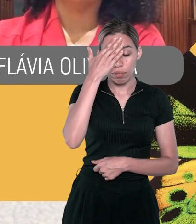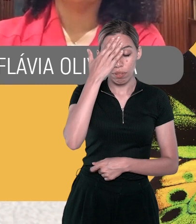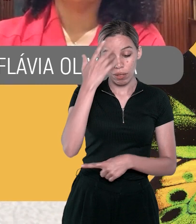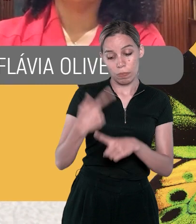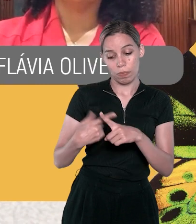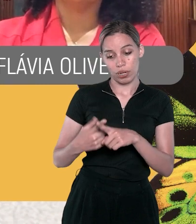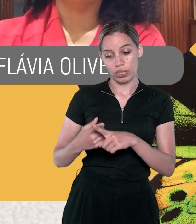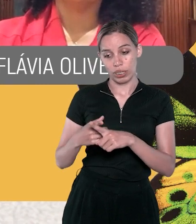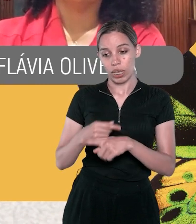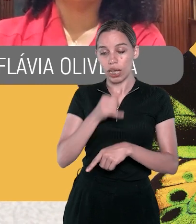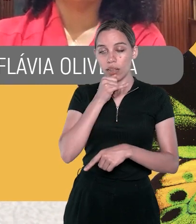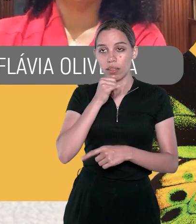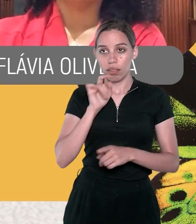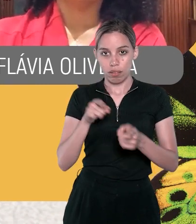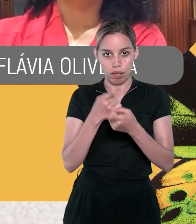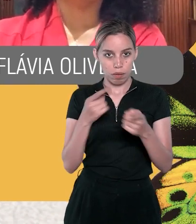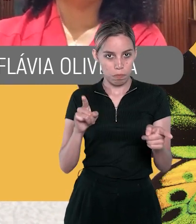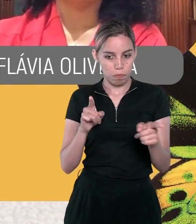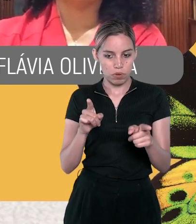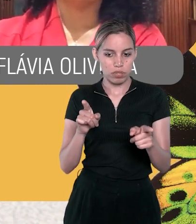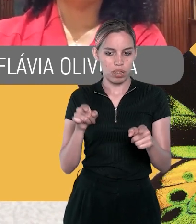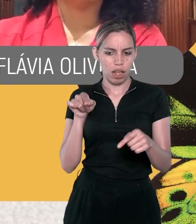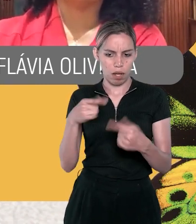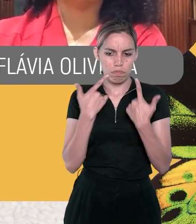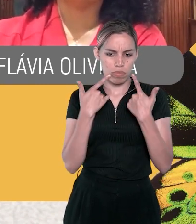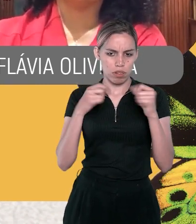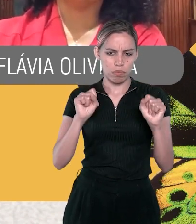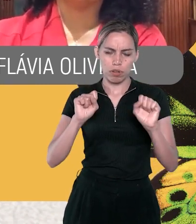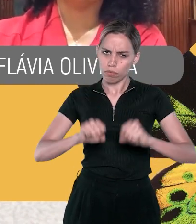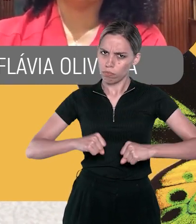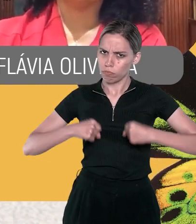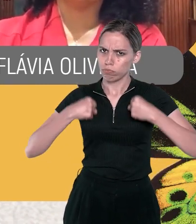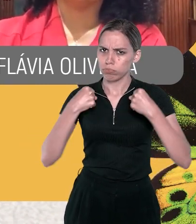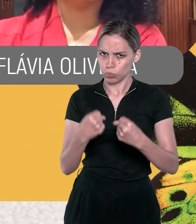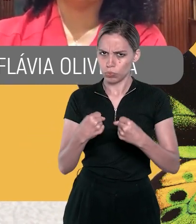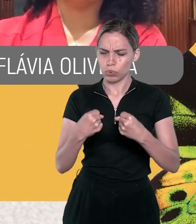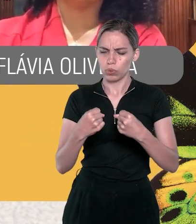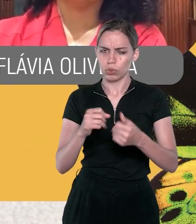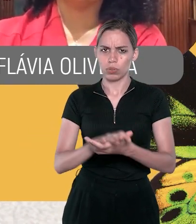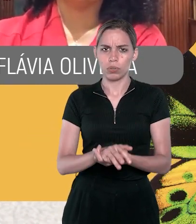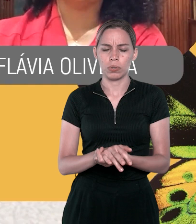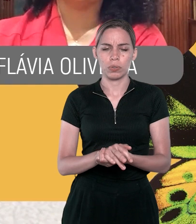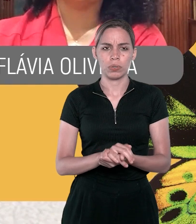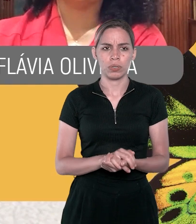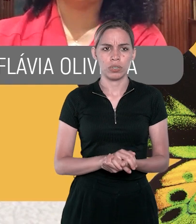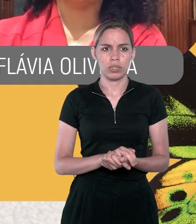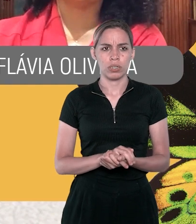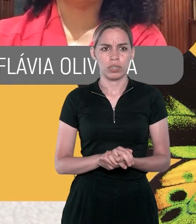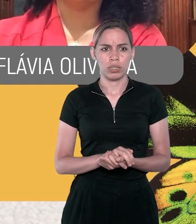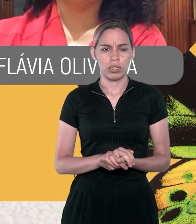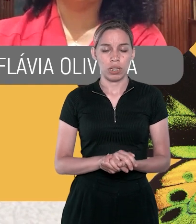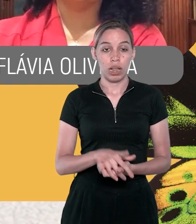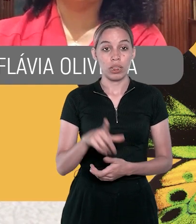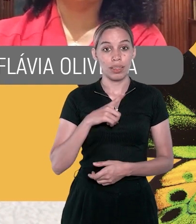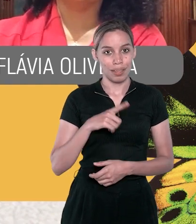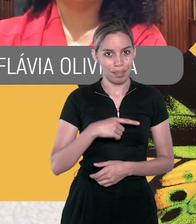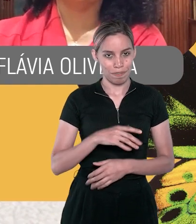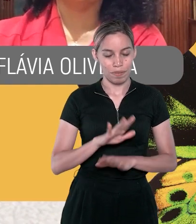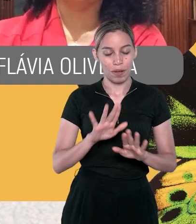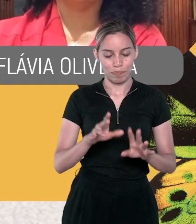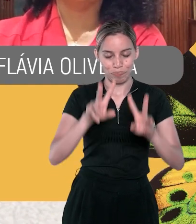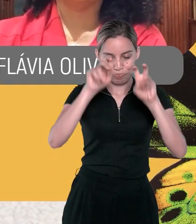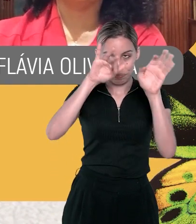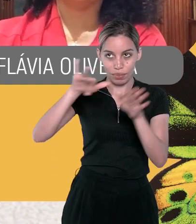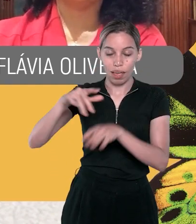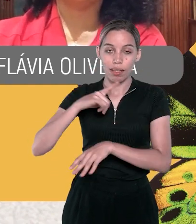linguagem poderosíssima, né? E, Flávia, teve uma fliarachá que o Afonso me colocou numa mesa com o